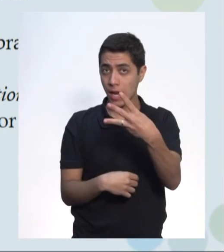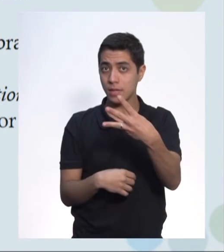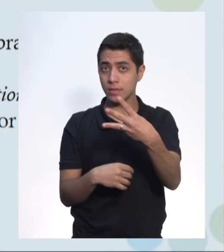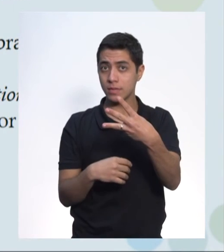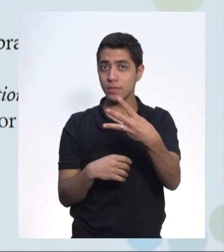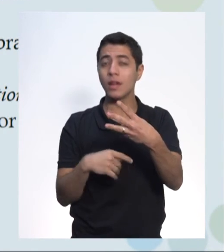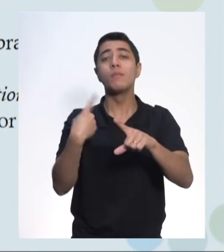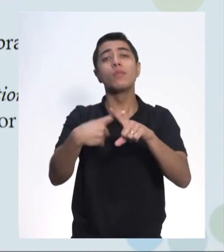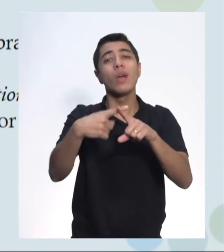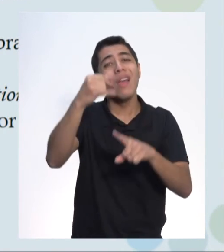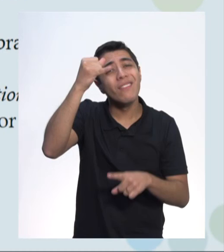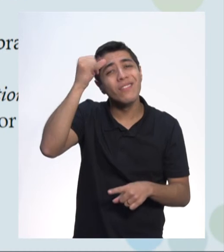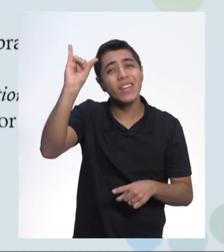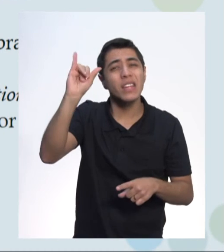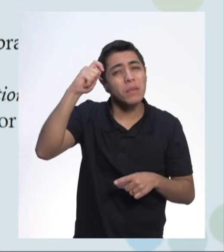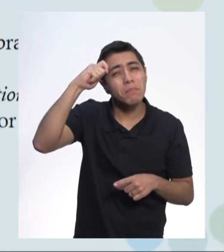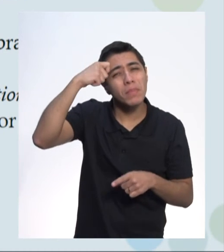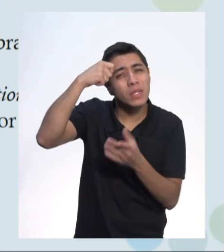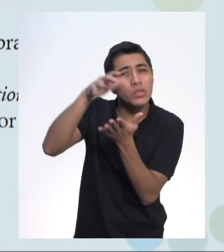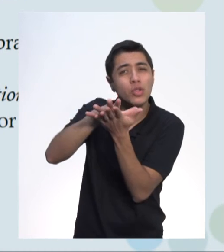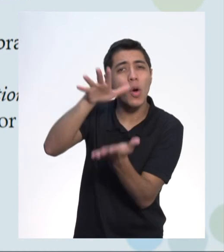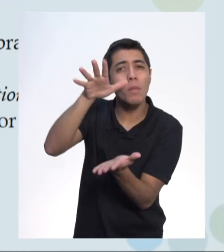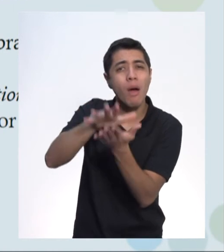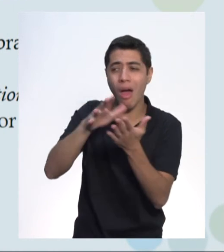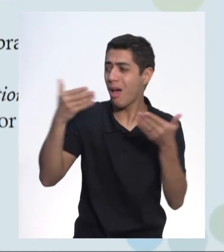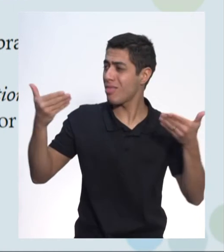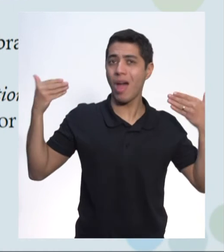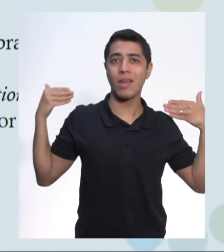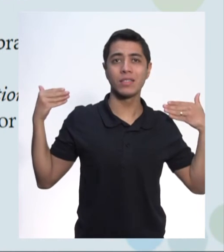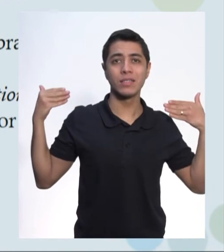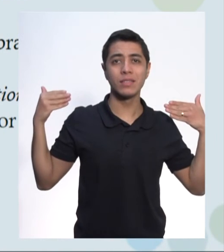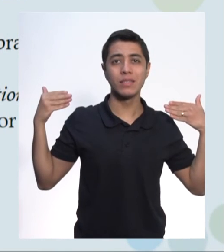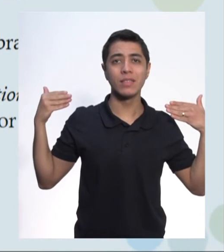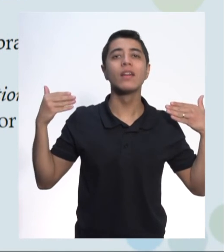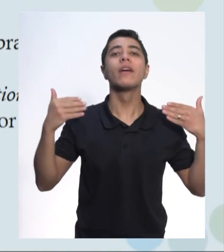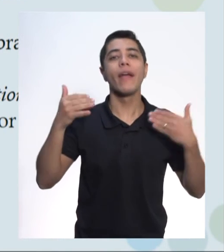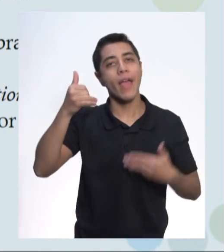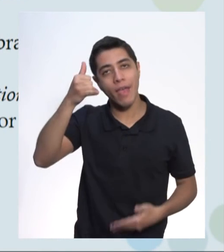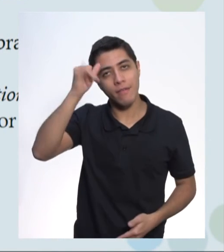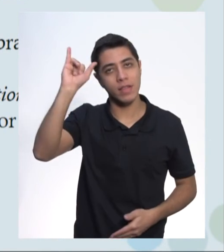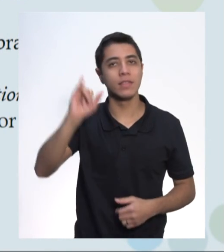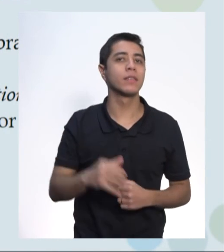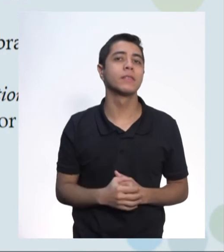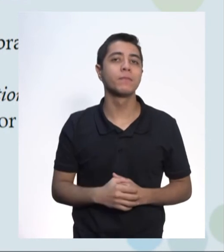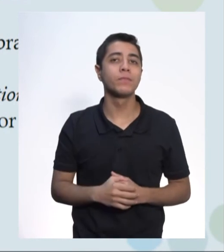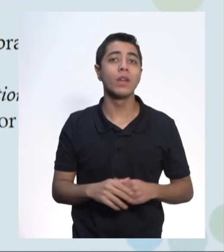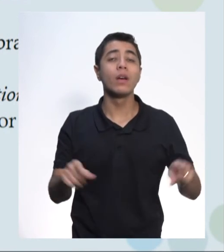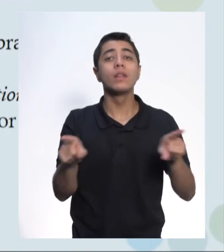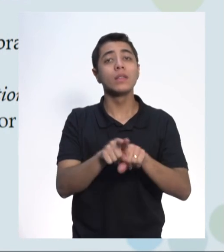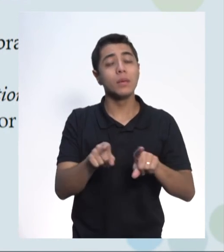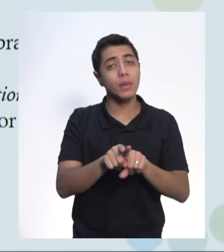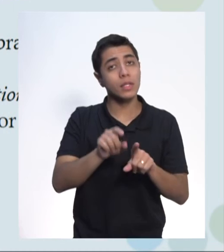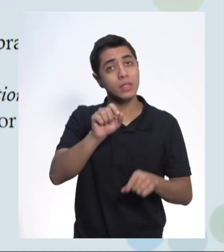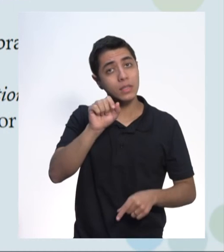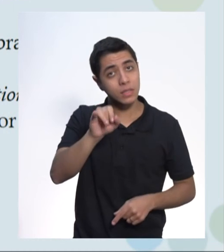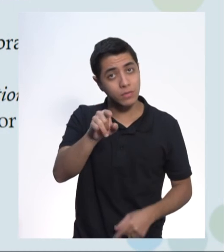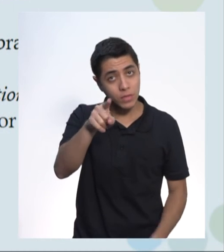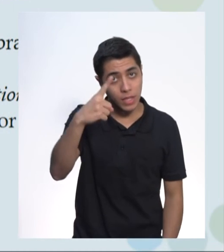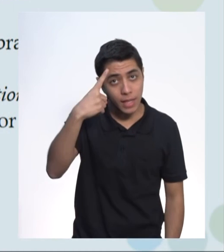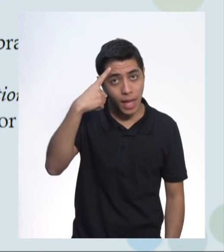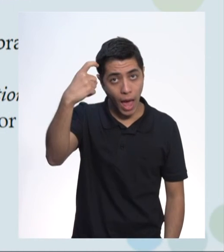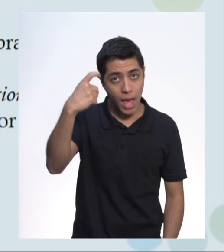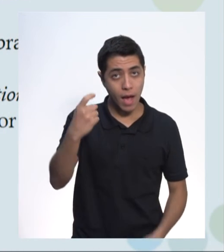fica marcada na parede, né? Você aparece aquelas sombras que a gente chama de sombras duras. Caso a sua ideia seja fazer uma